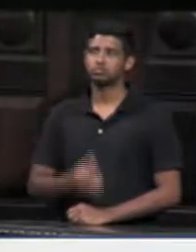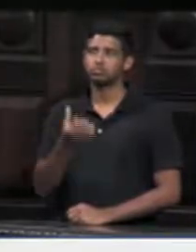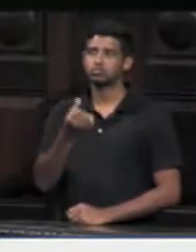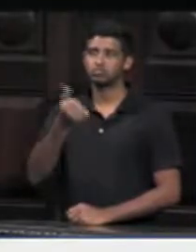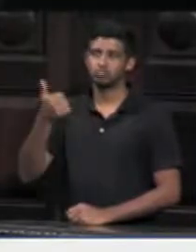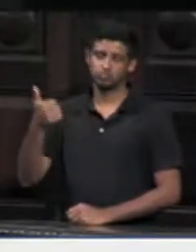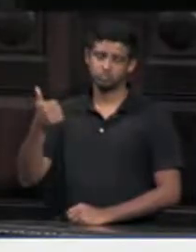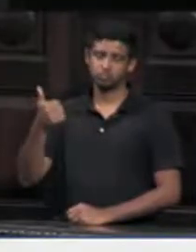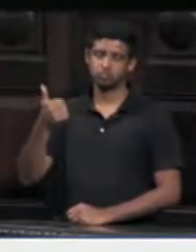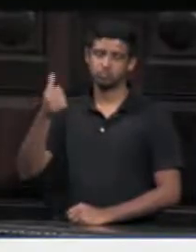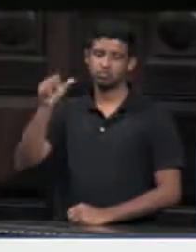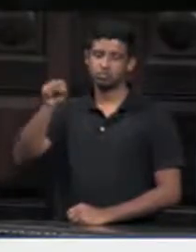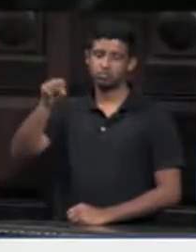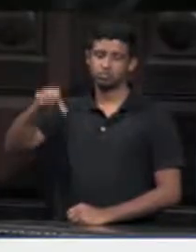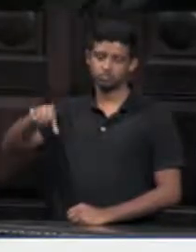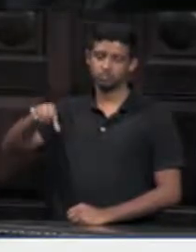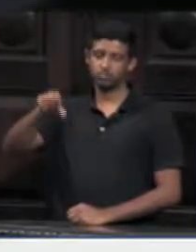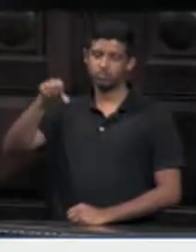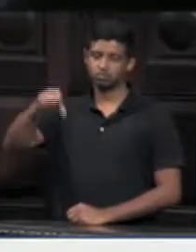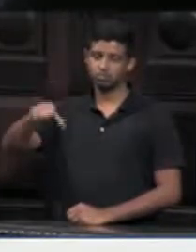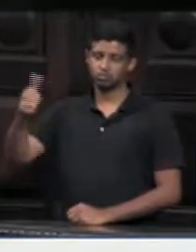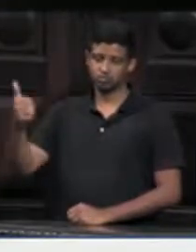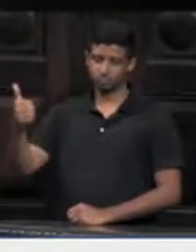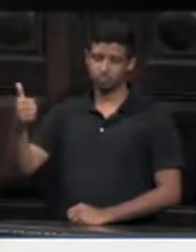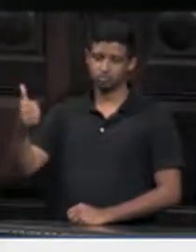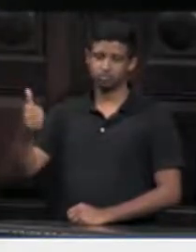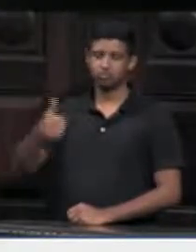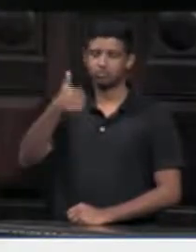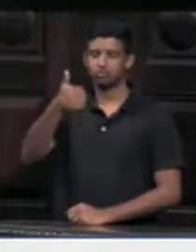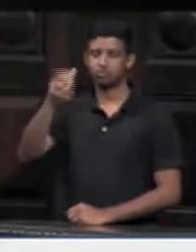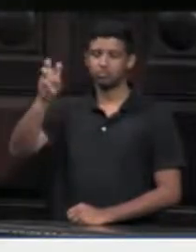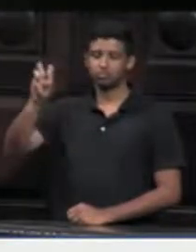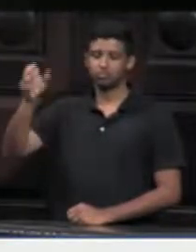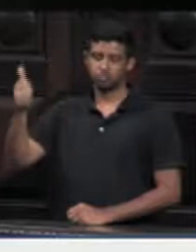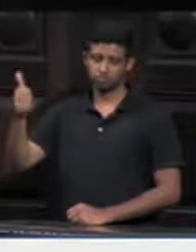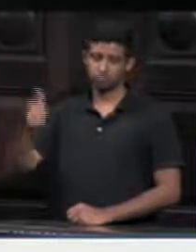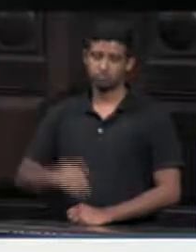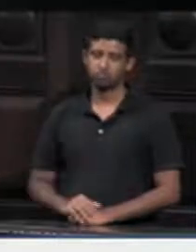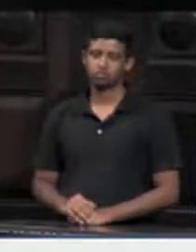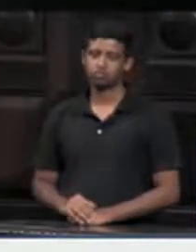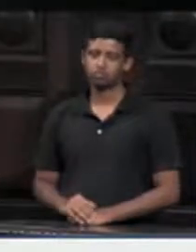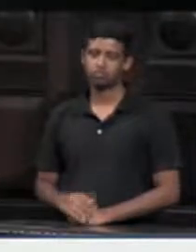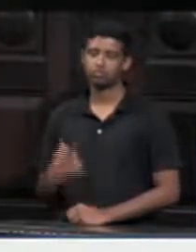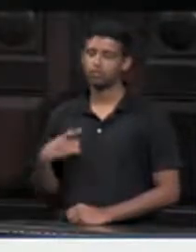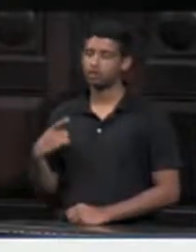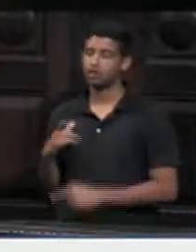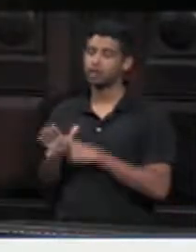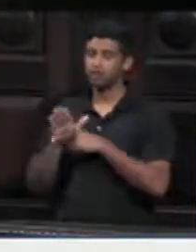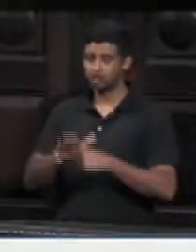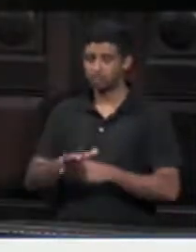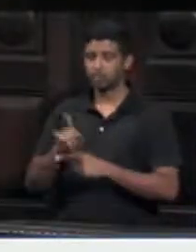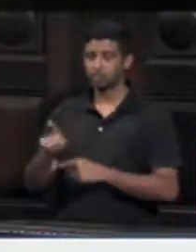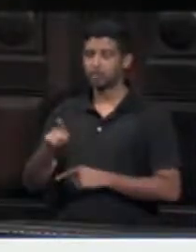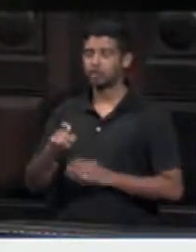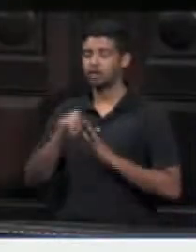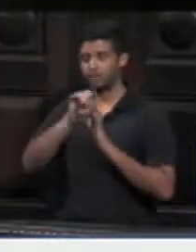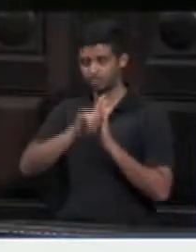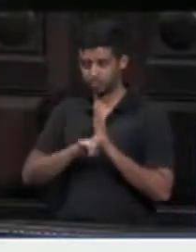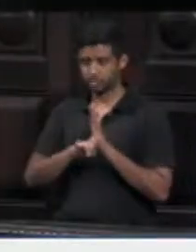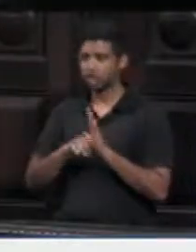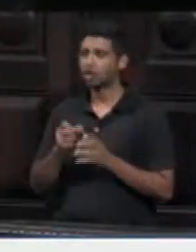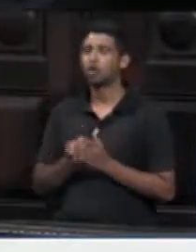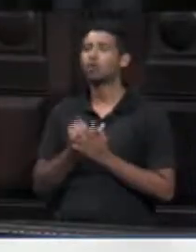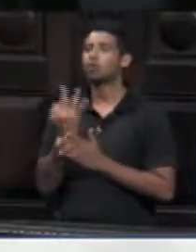61, 89, 91 e 151. Favorável com emendas aglutinativas